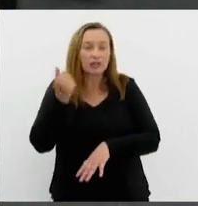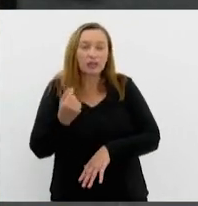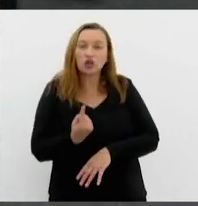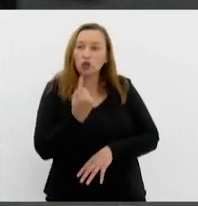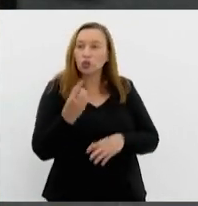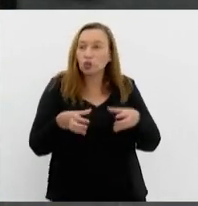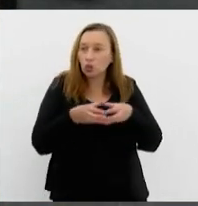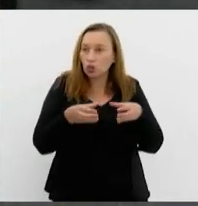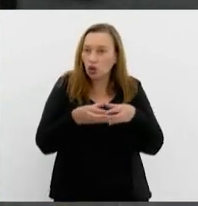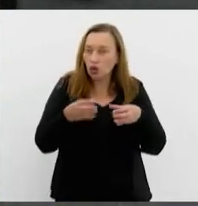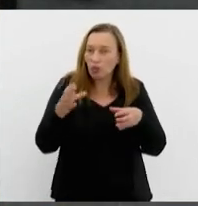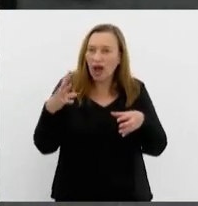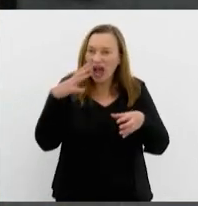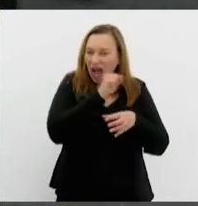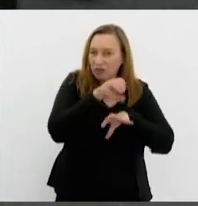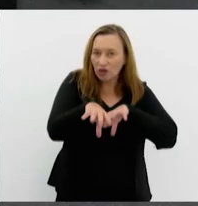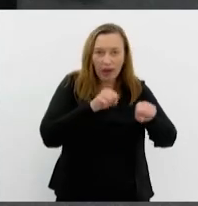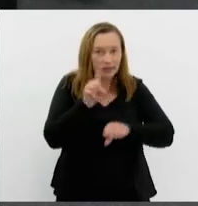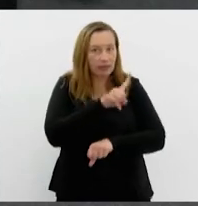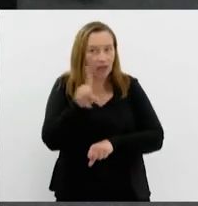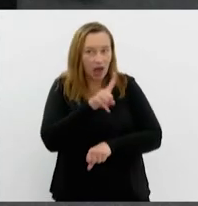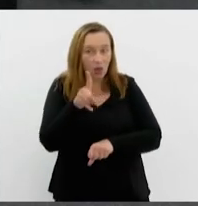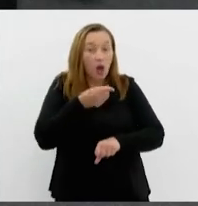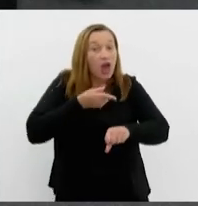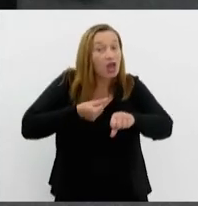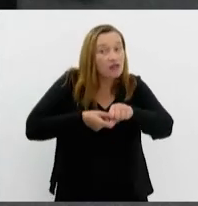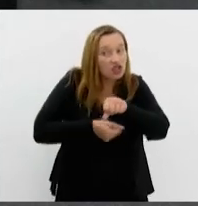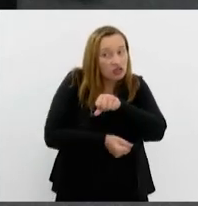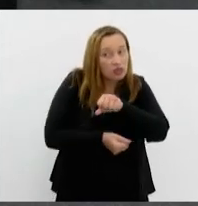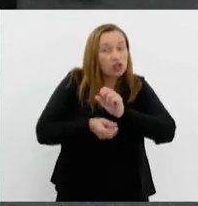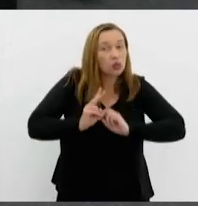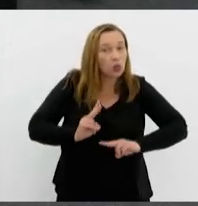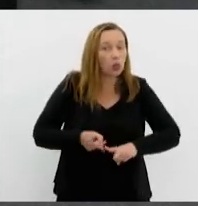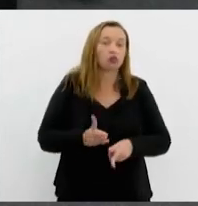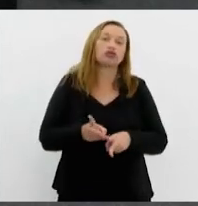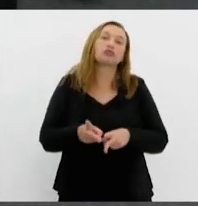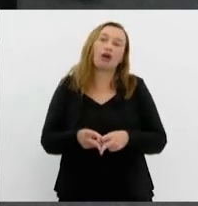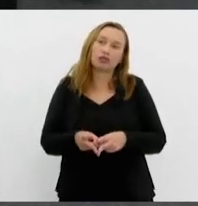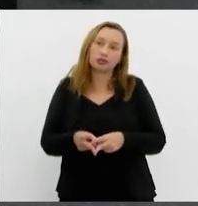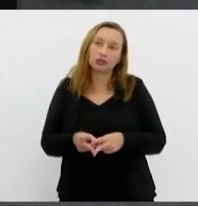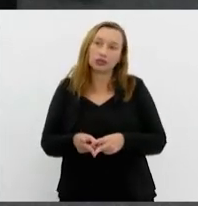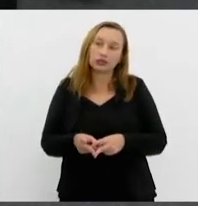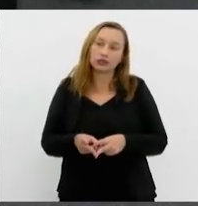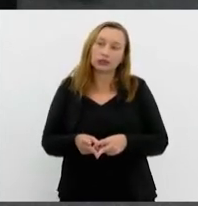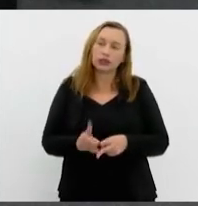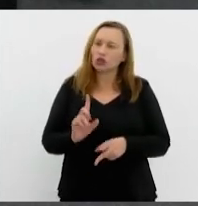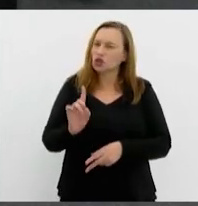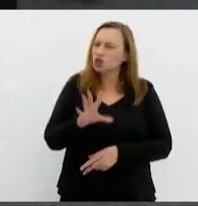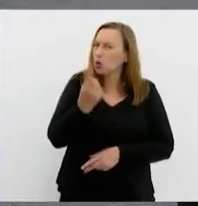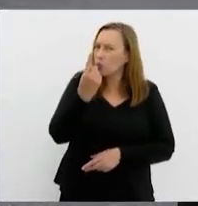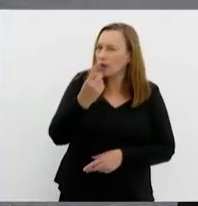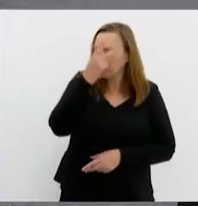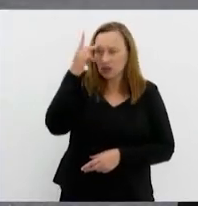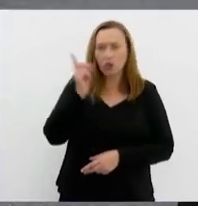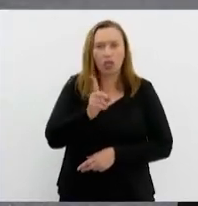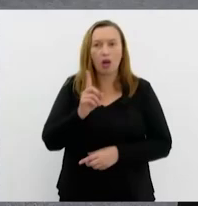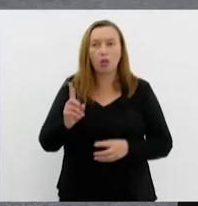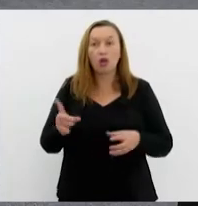forma rapidamente, é um investimento continuado, né? Que não é uma pessoa só, são